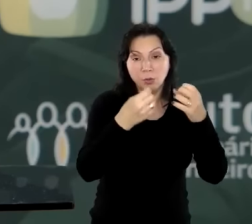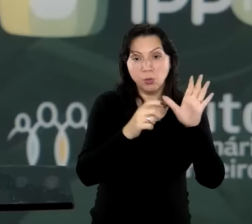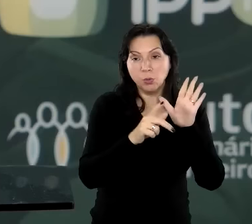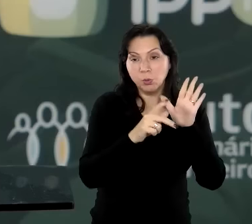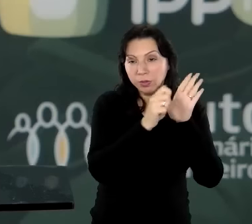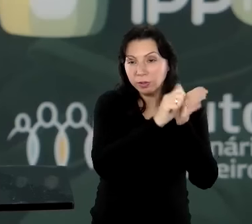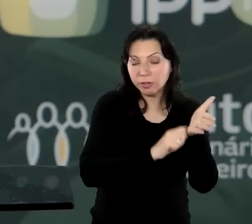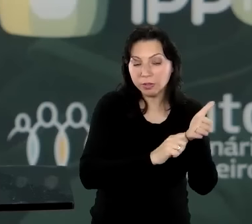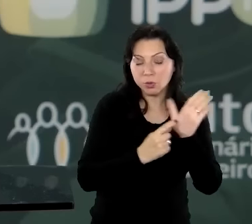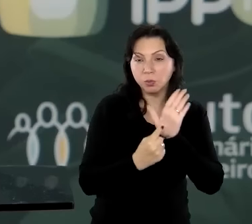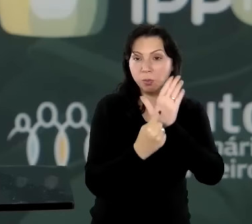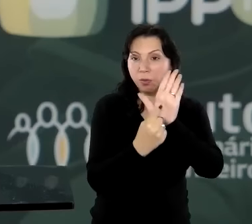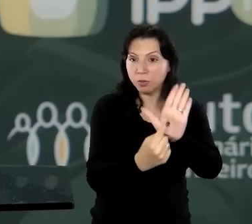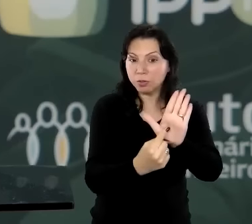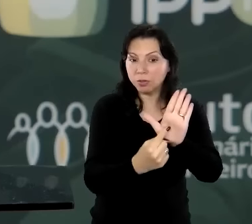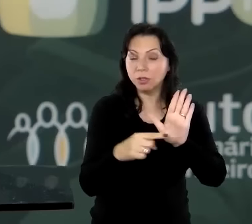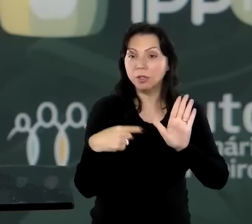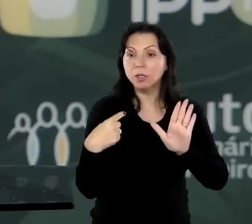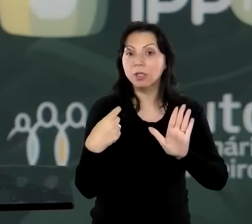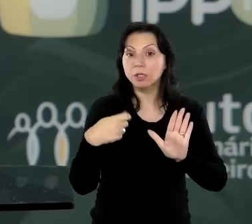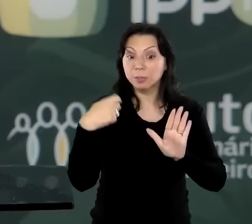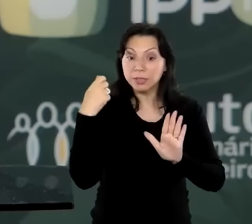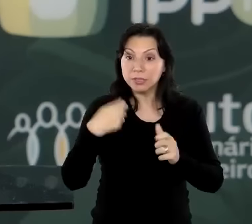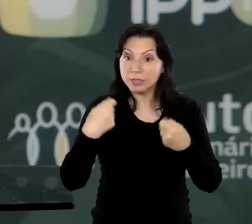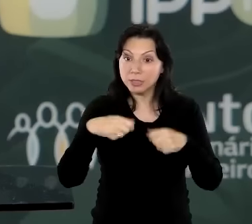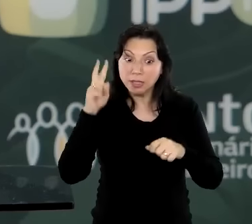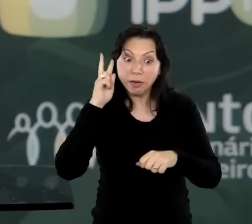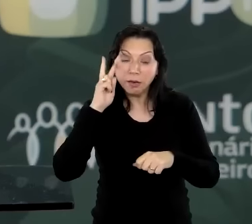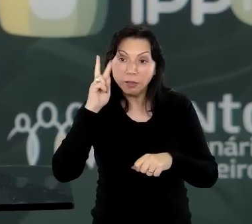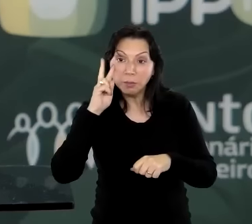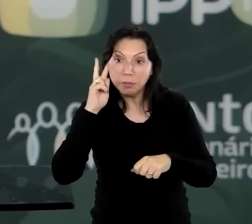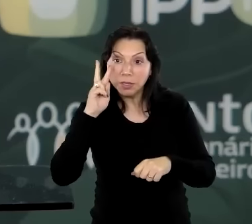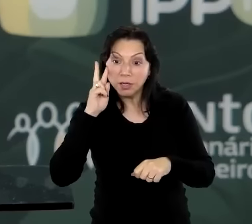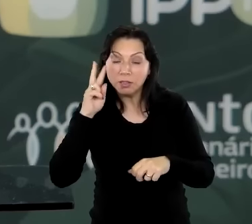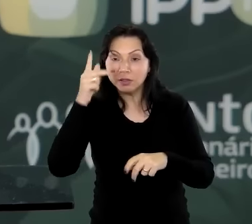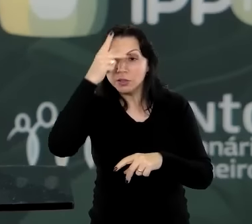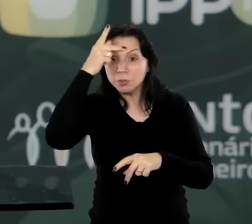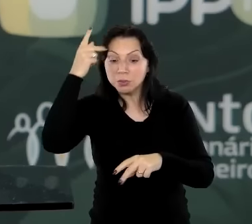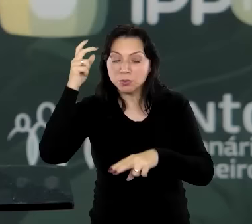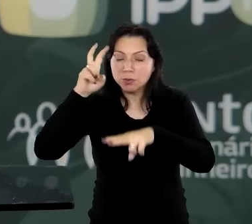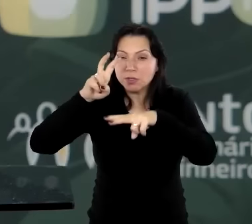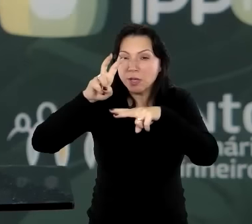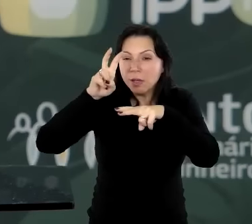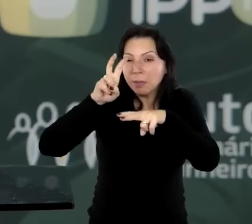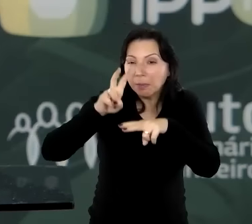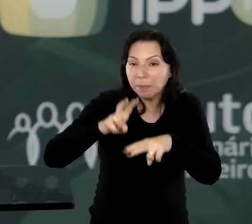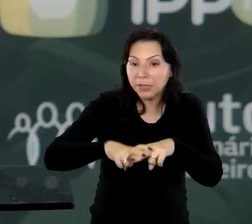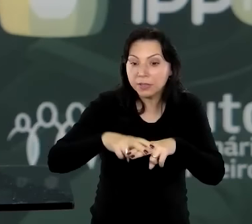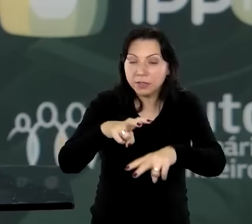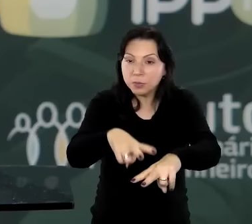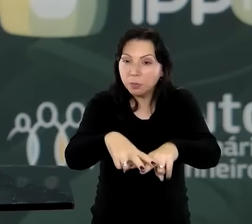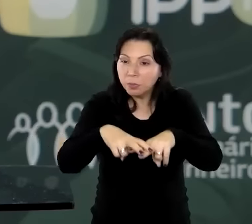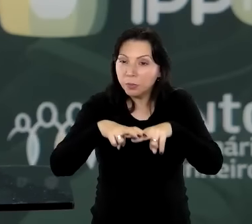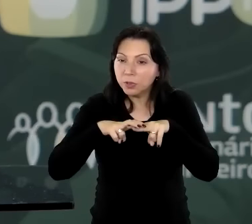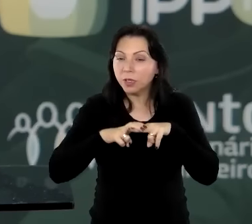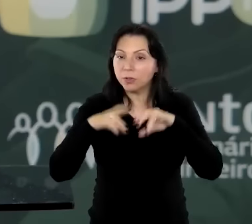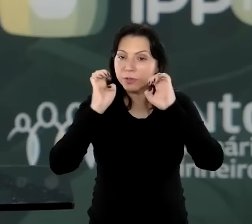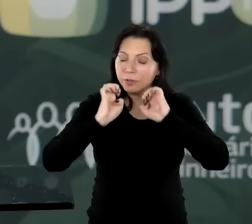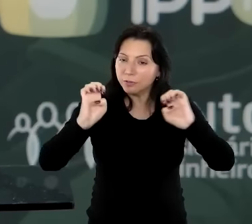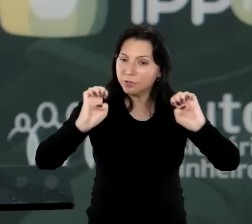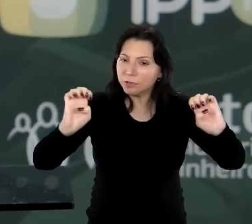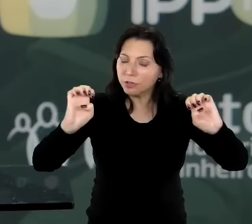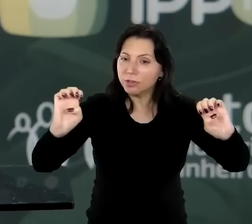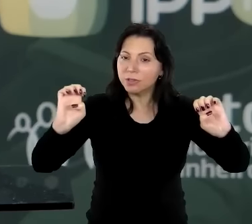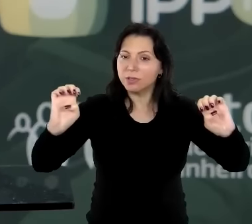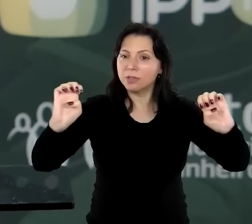deve lembrar-se dessas pessoas, mais do que isso, como se você estivesse no lugar deles. Você deve